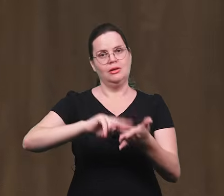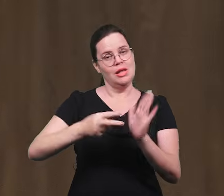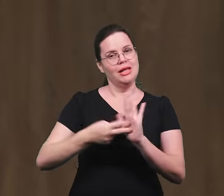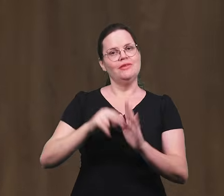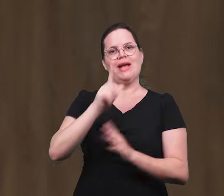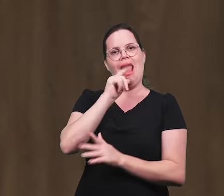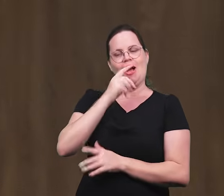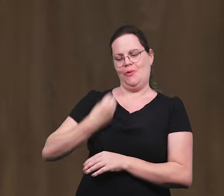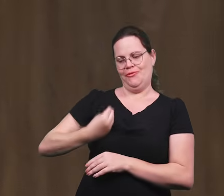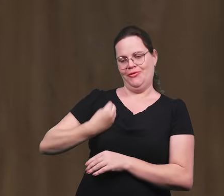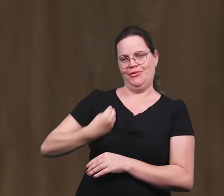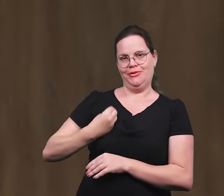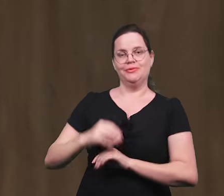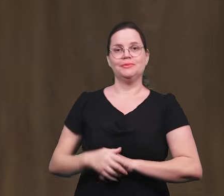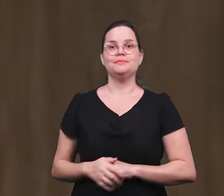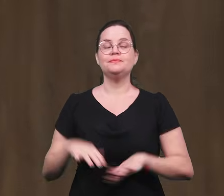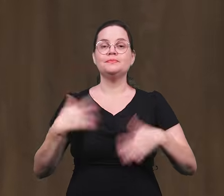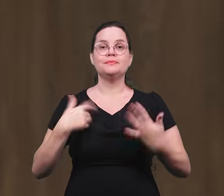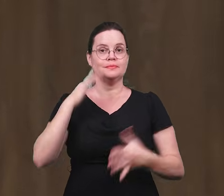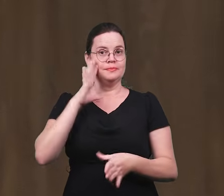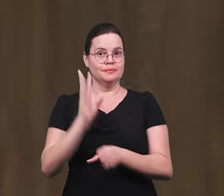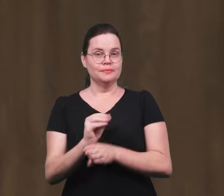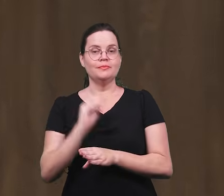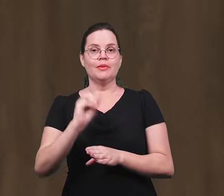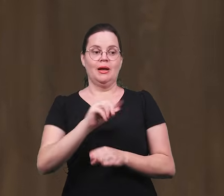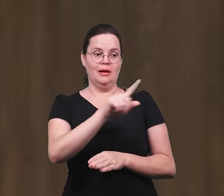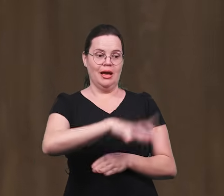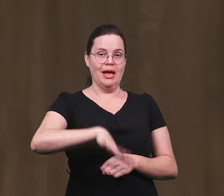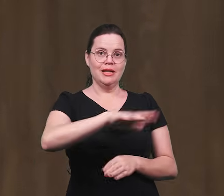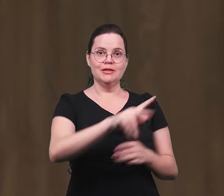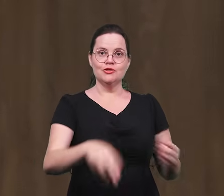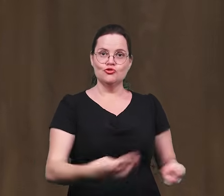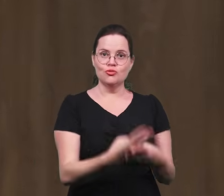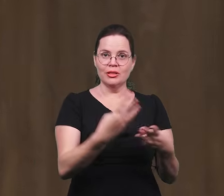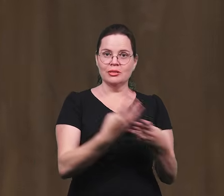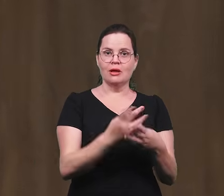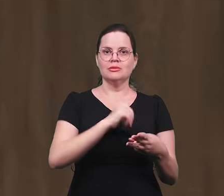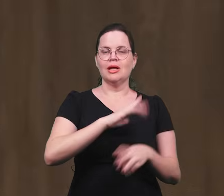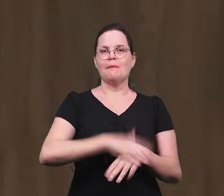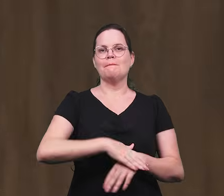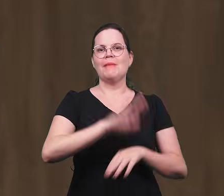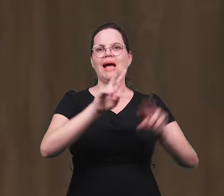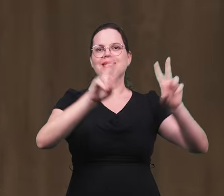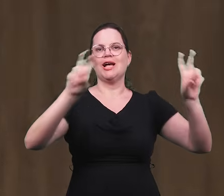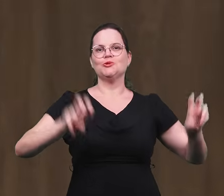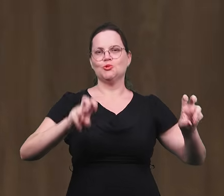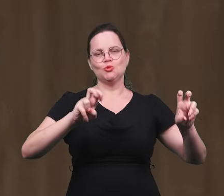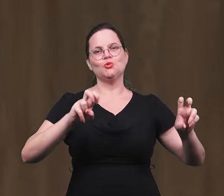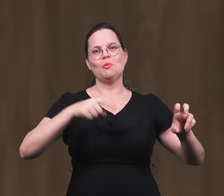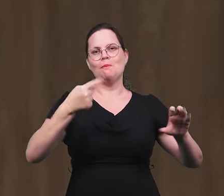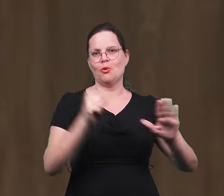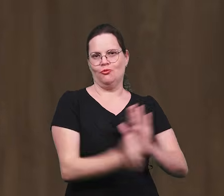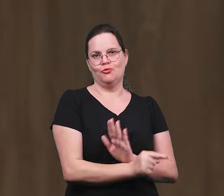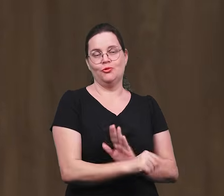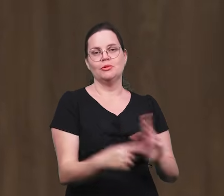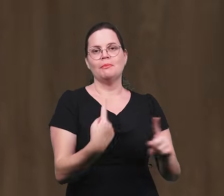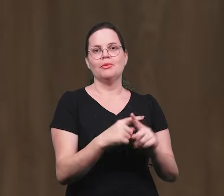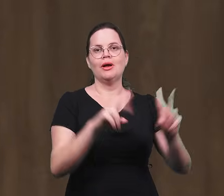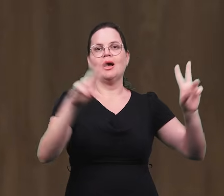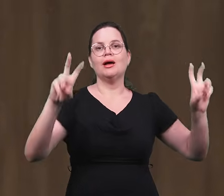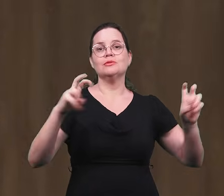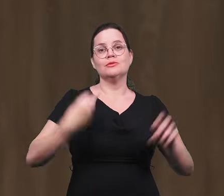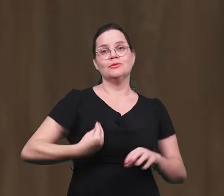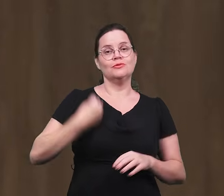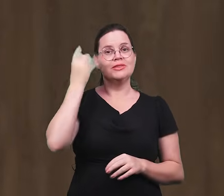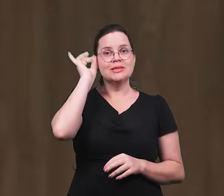judeus tem um aspecto ainda mais profundo, que é a questão espiritual. Porque